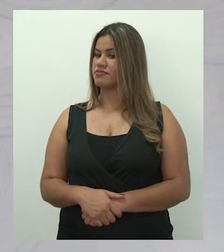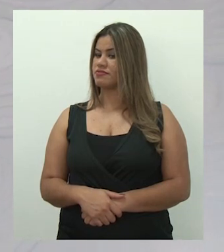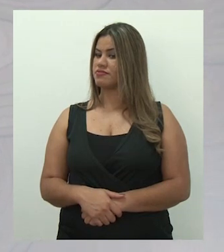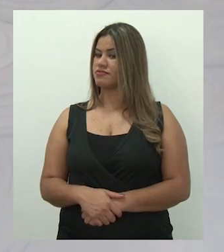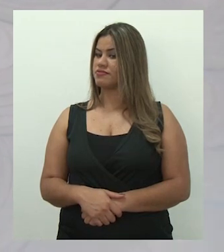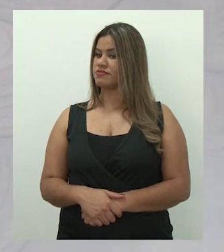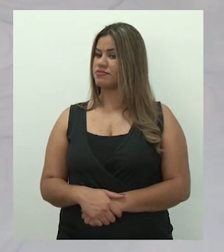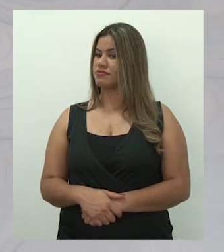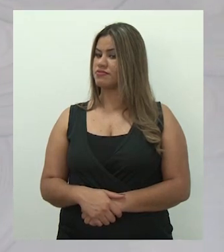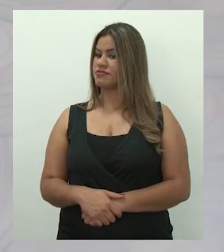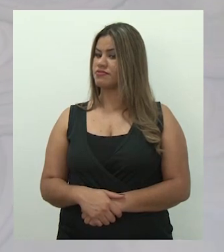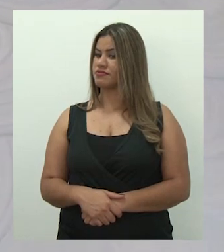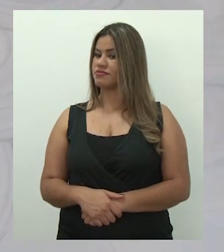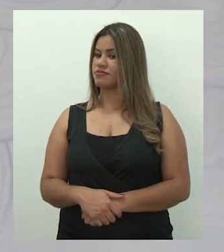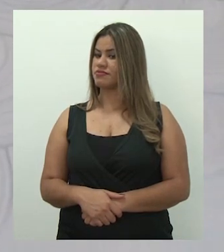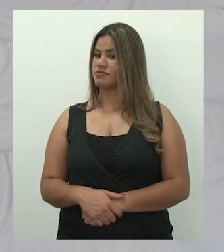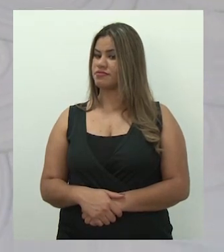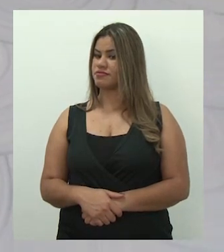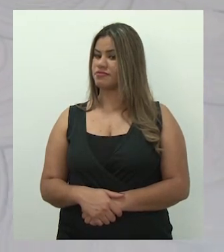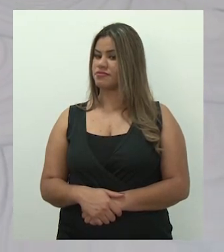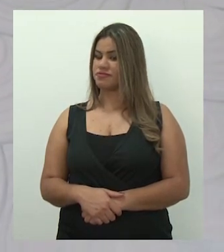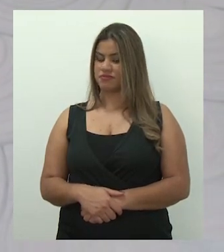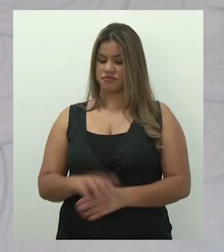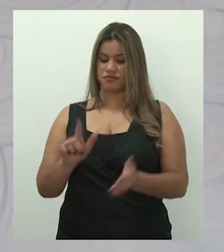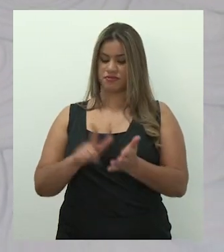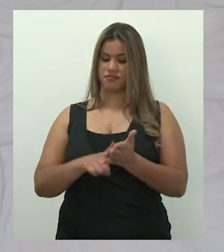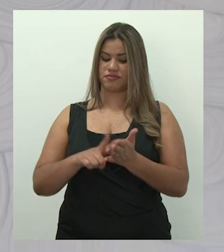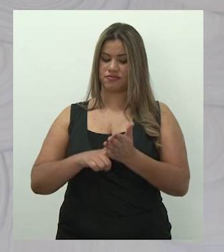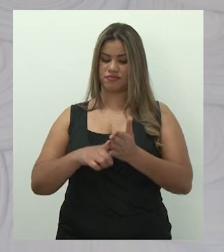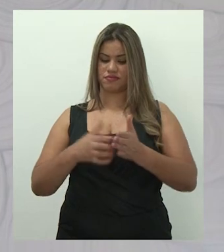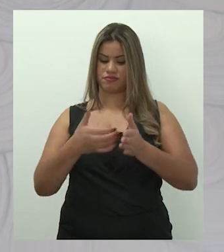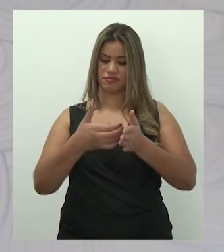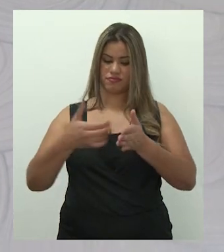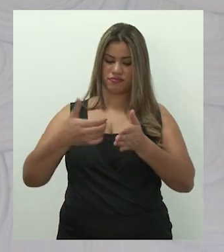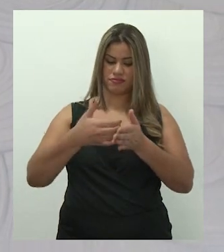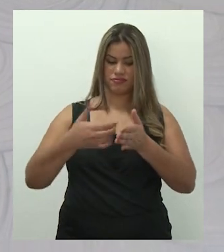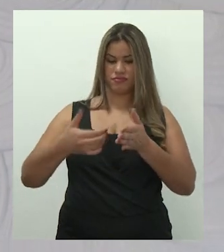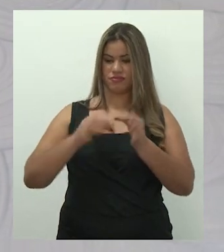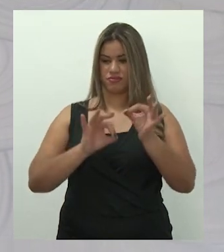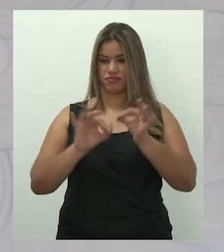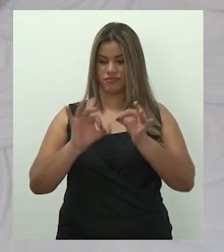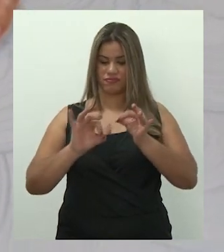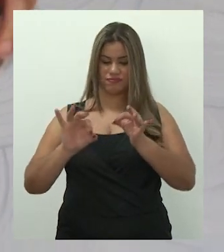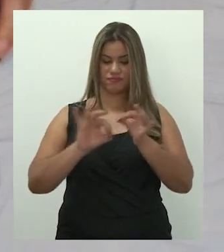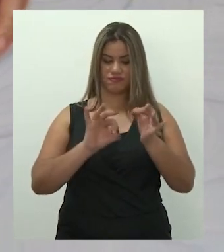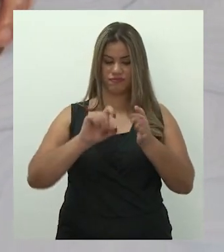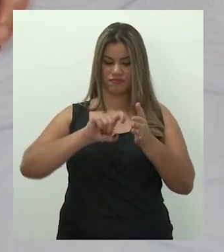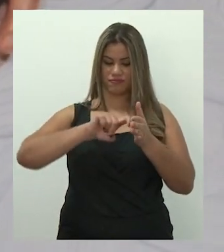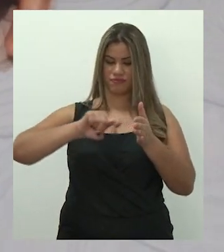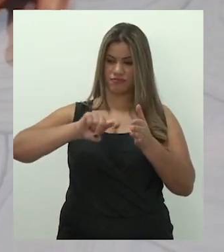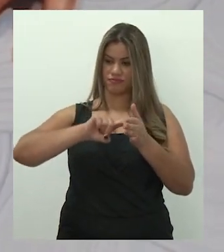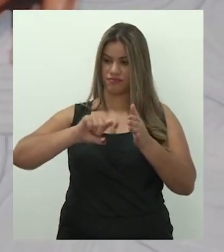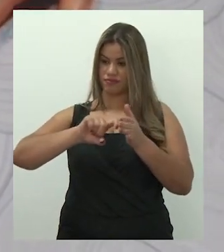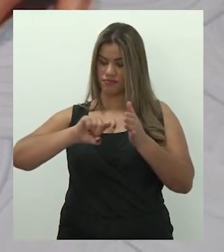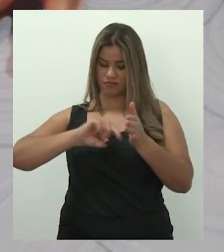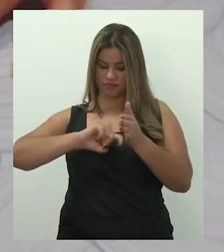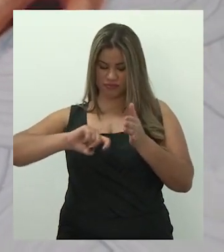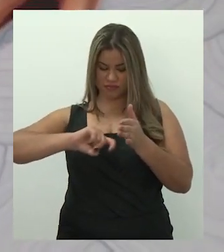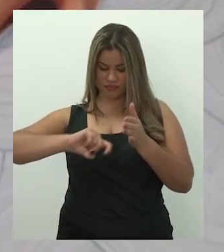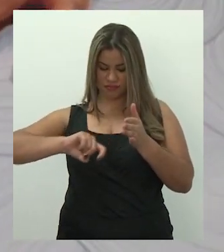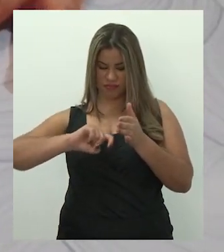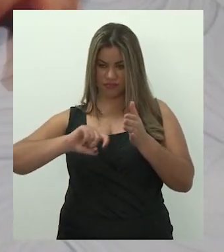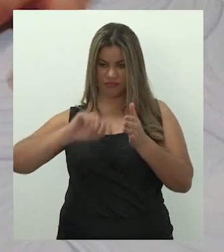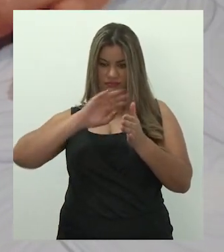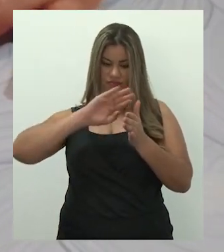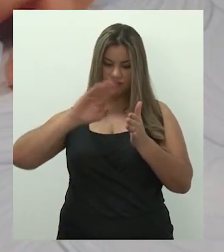E com auxílio das aberturas das laterais, você vai empurrando o retângulo para que eles sejam formados.